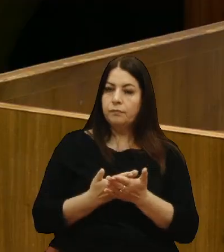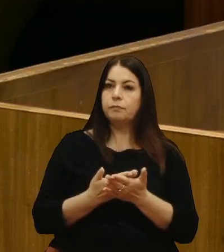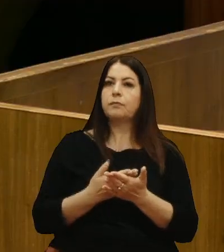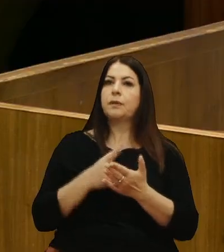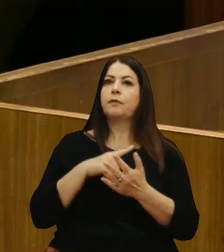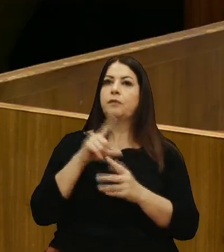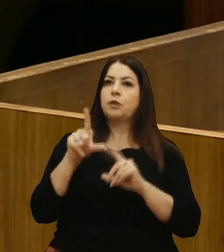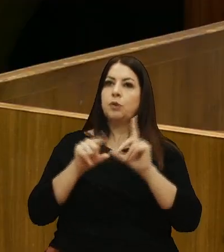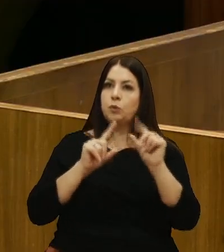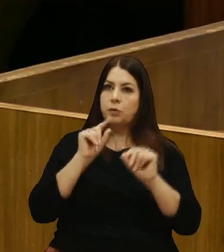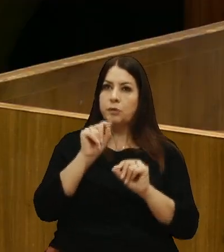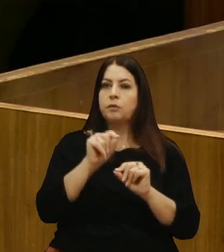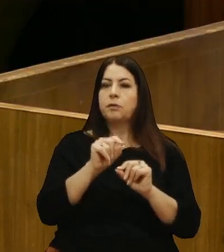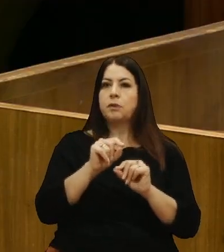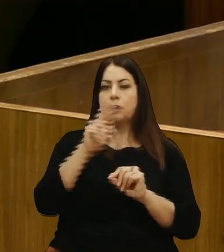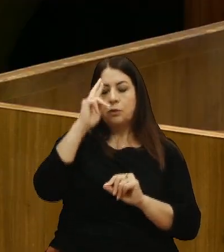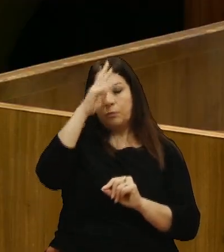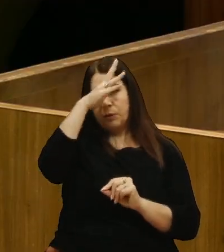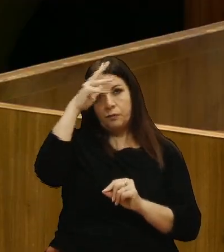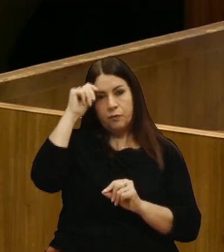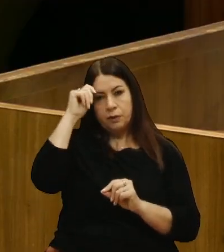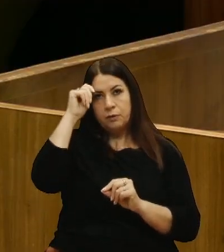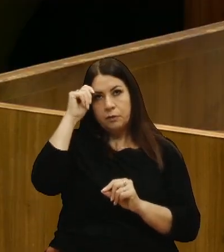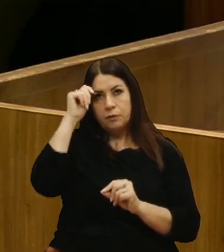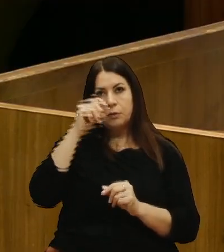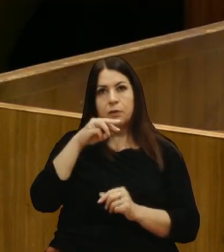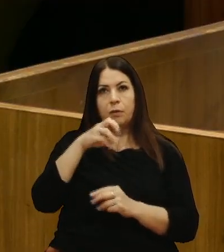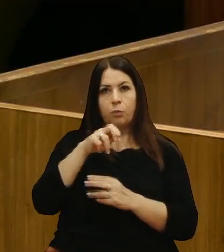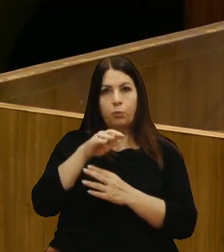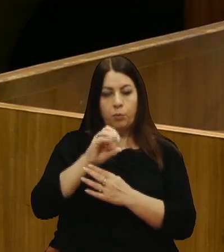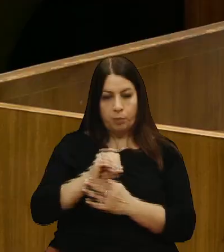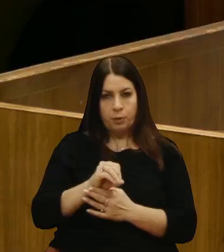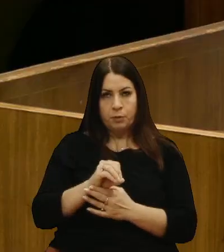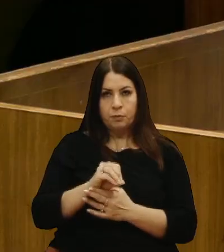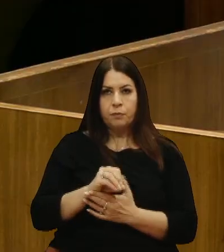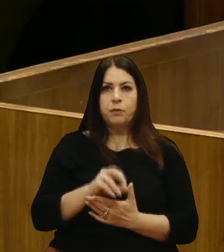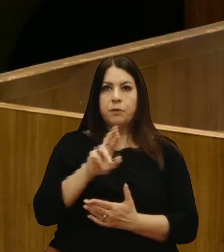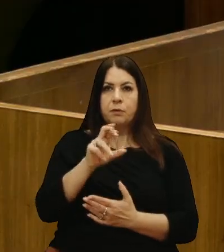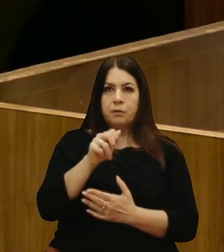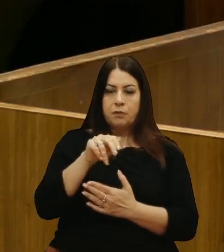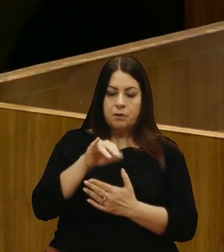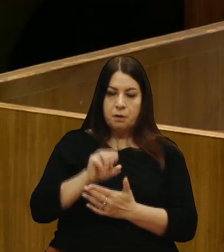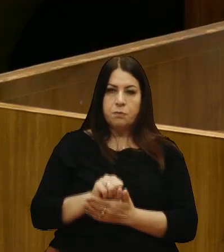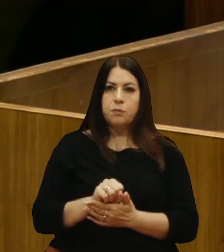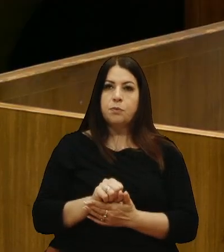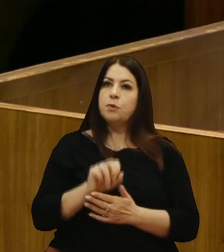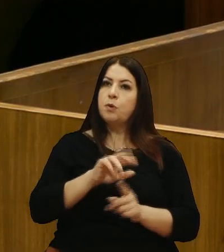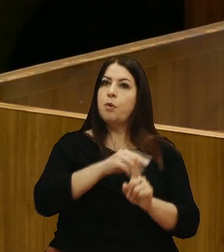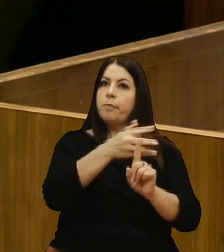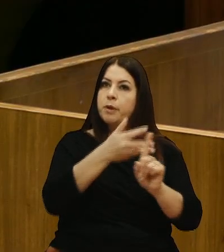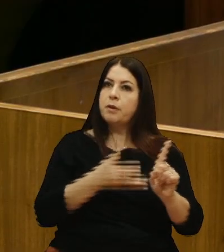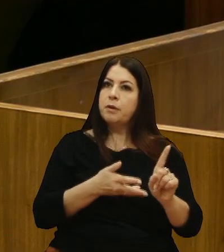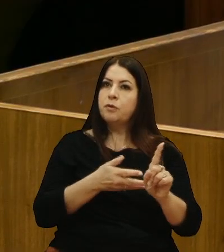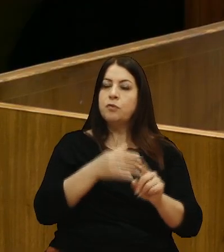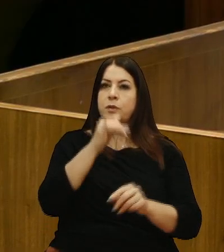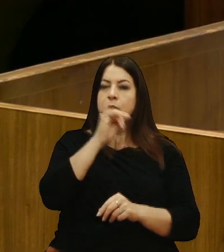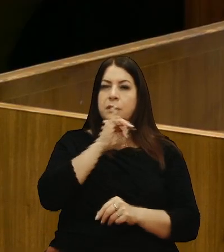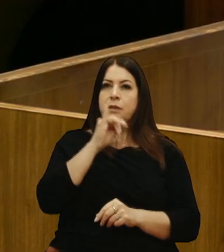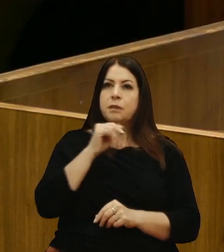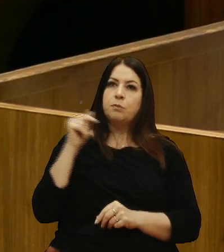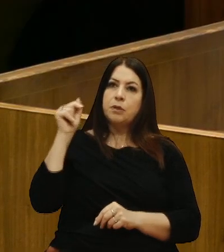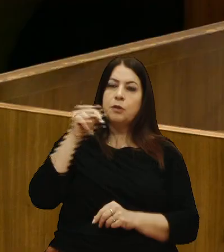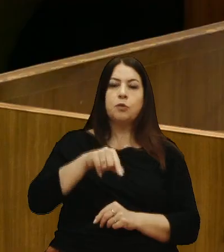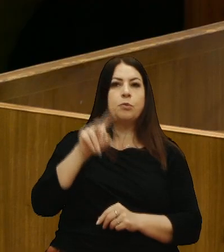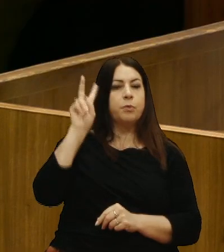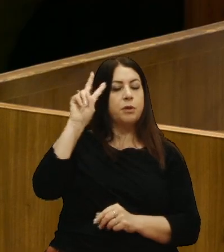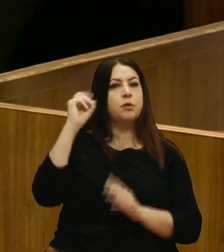foi escolha do prefeito, senhor Mário Bernardino Ramos, em homenagem ao italiano que entrou para a